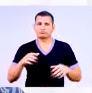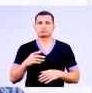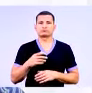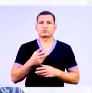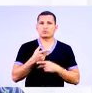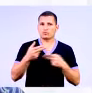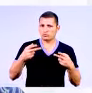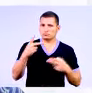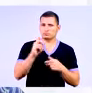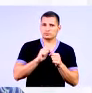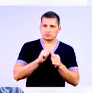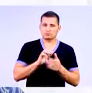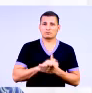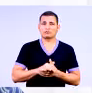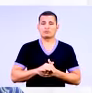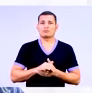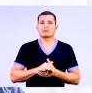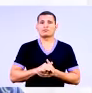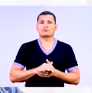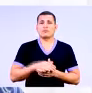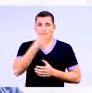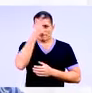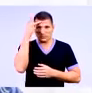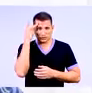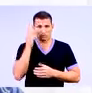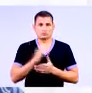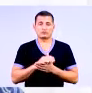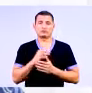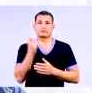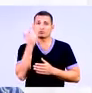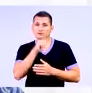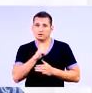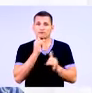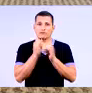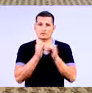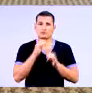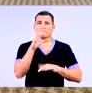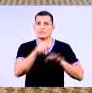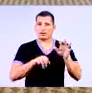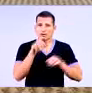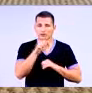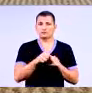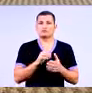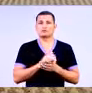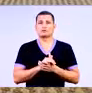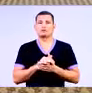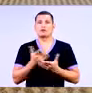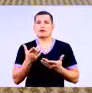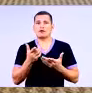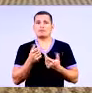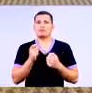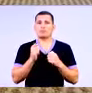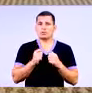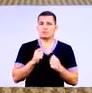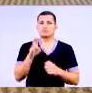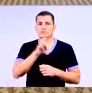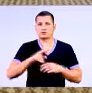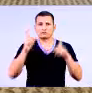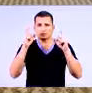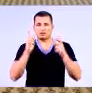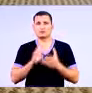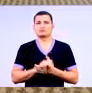de posse dessas informações, elas acabavam de alguma maneira tentando prejudicar ou denegrir a imagem, ou gerar uma reputação